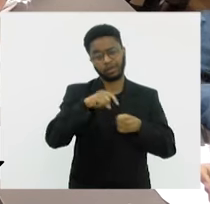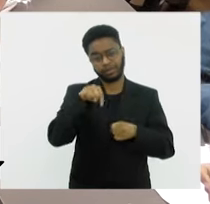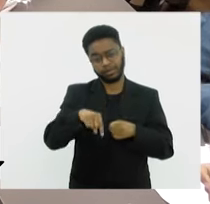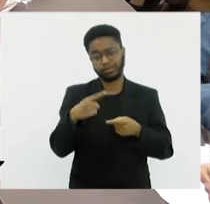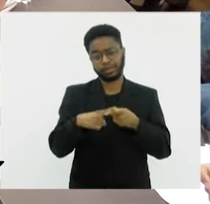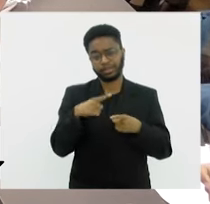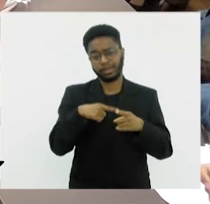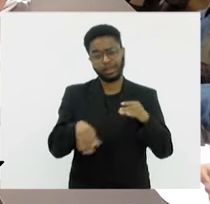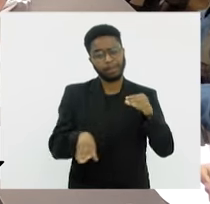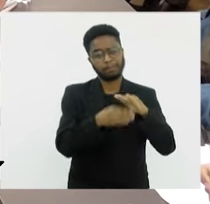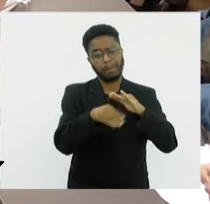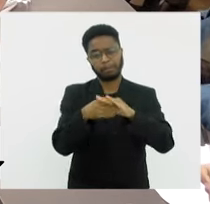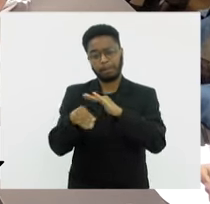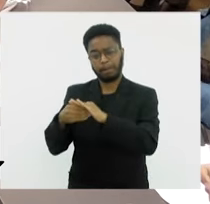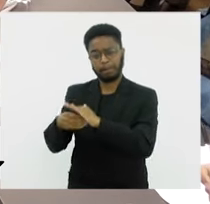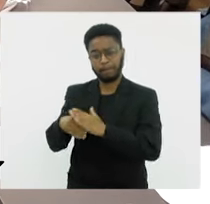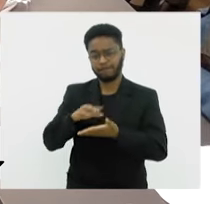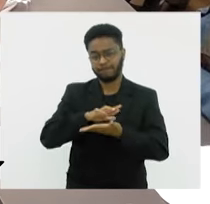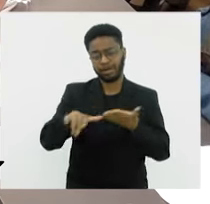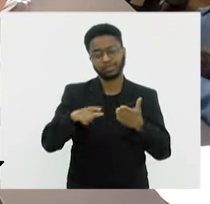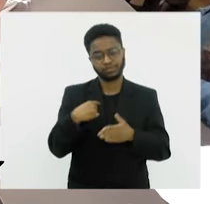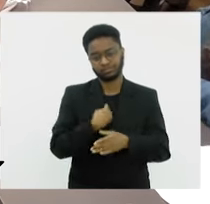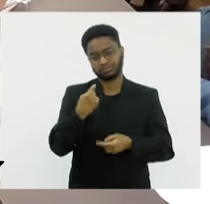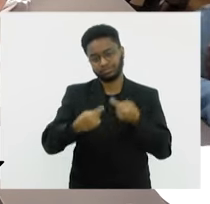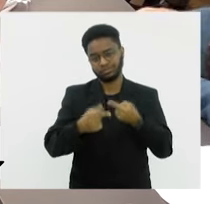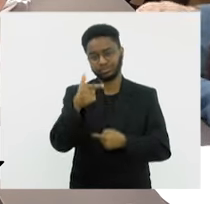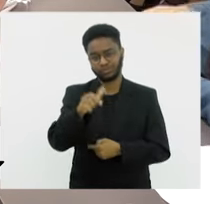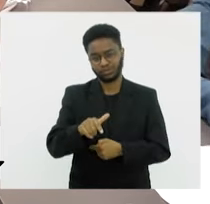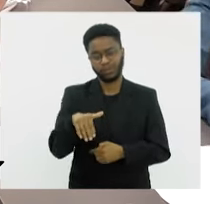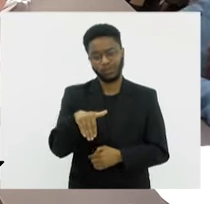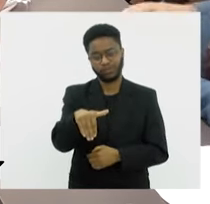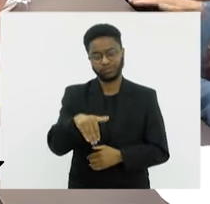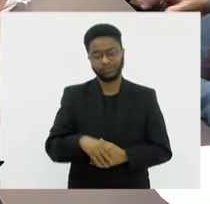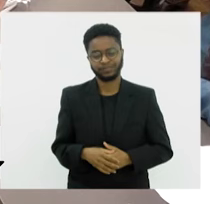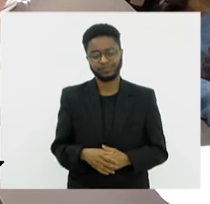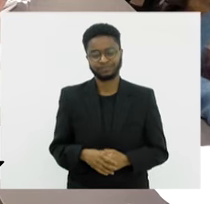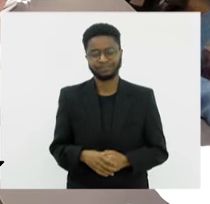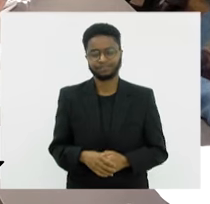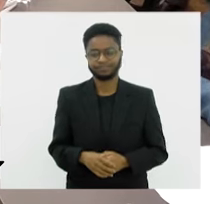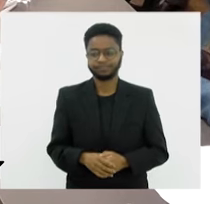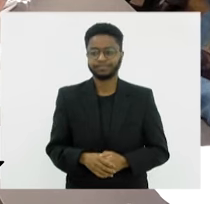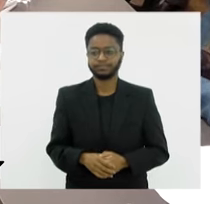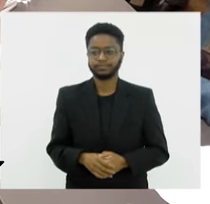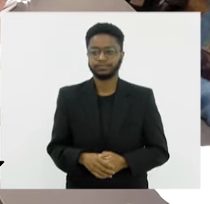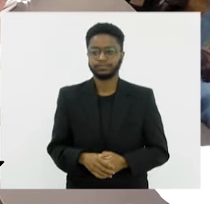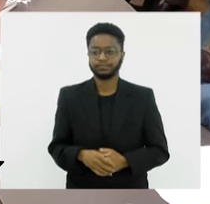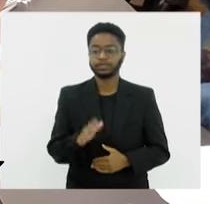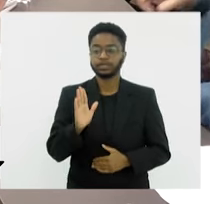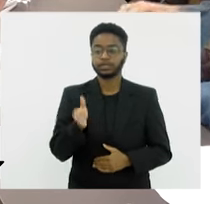quantidade tão farta de emendas que voltaremos a essa discussão em breve. Bem, já são